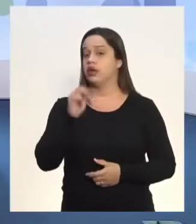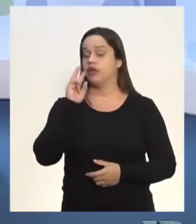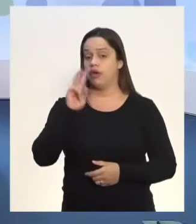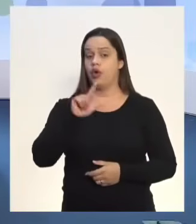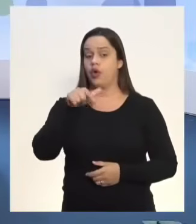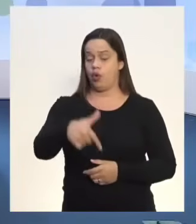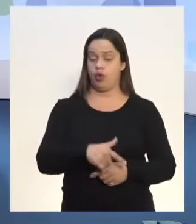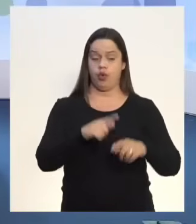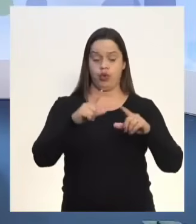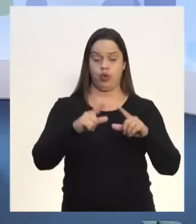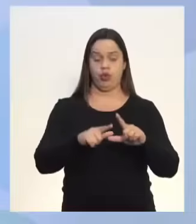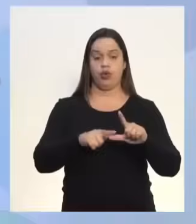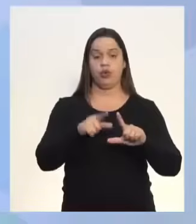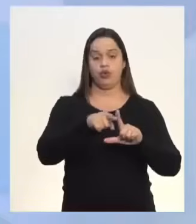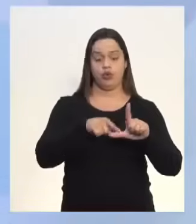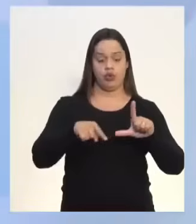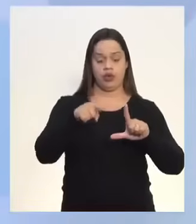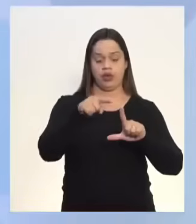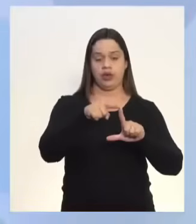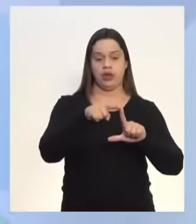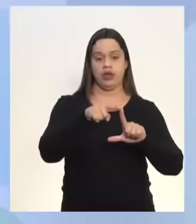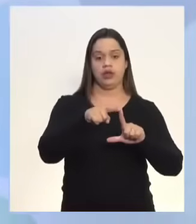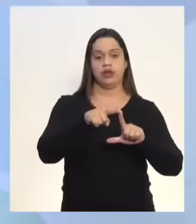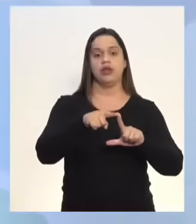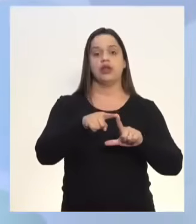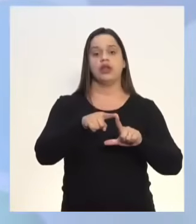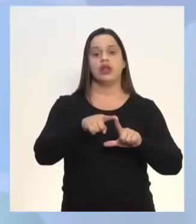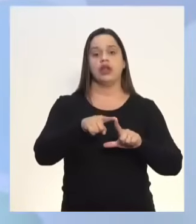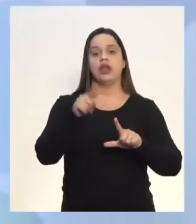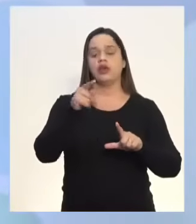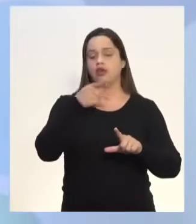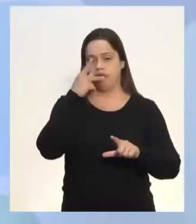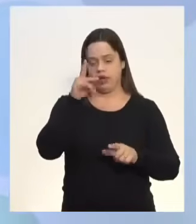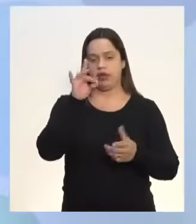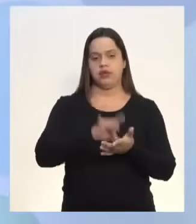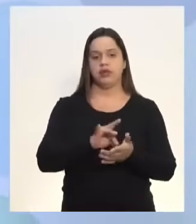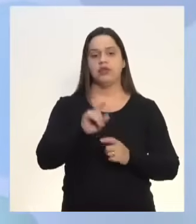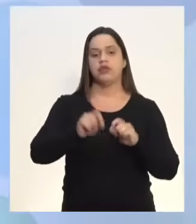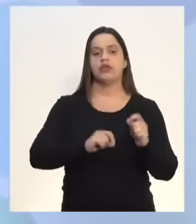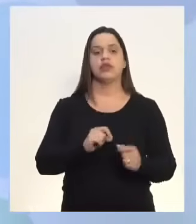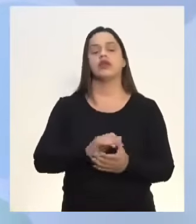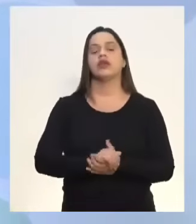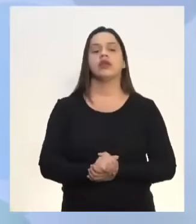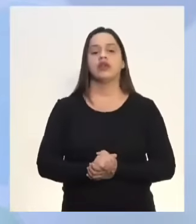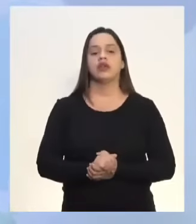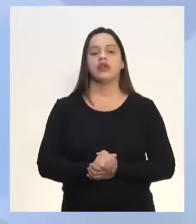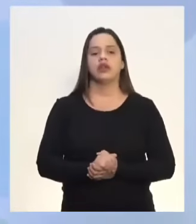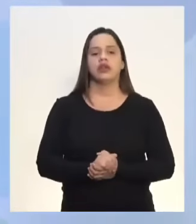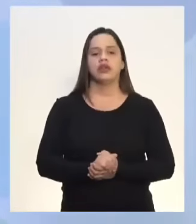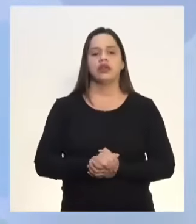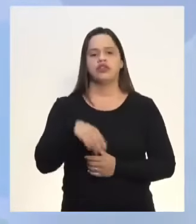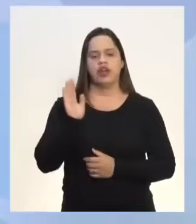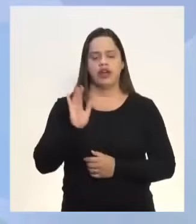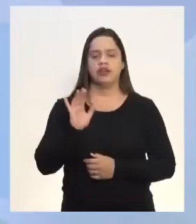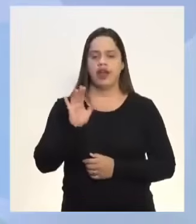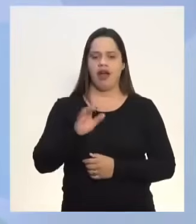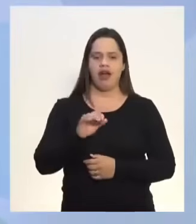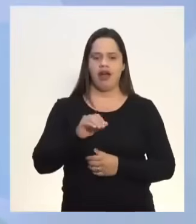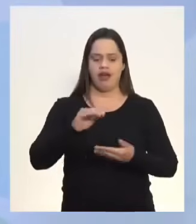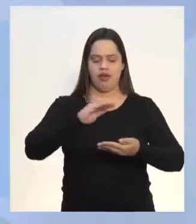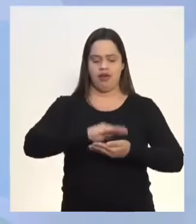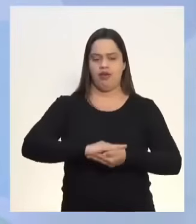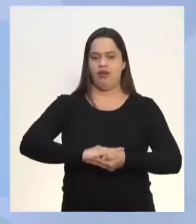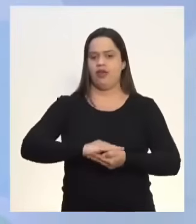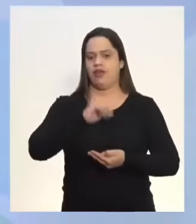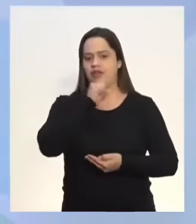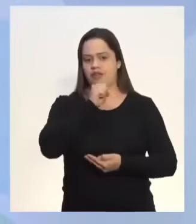Ale? Pegar outro quadrado aqui dele, eu garanto para você, a apesar dele estar um pouquinho judiado já, ele